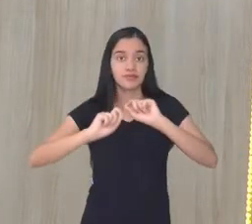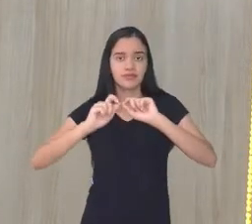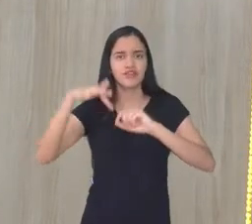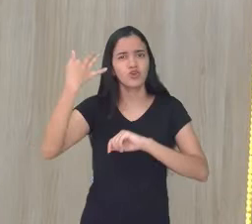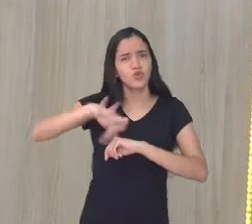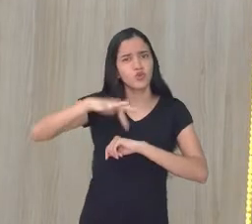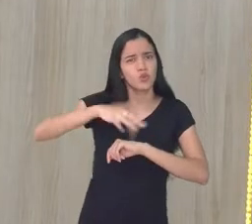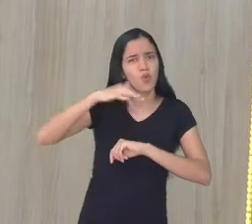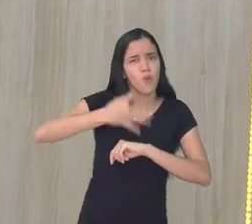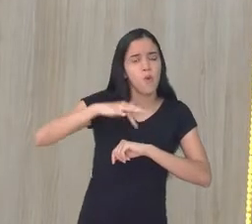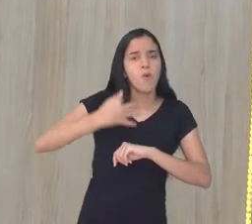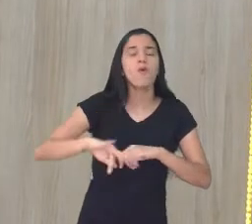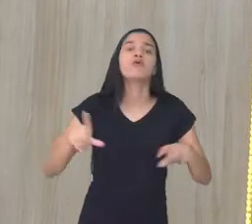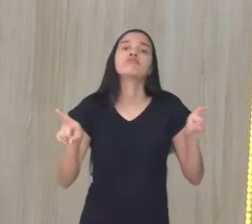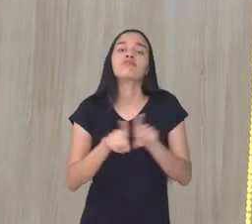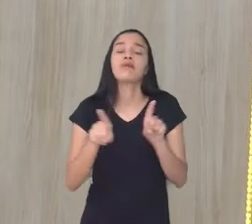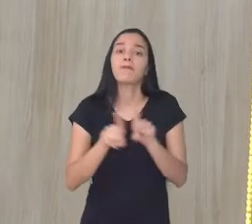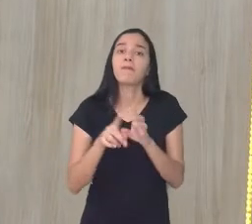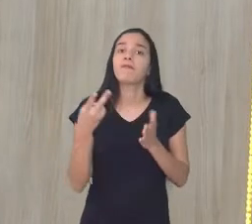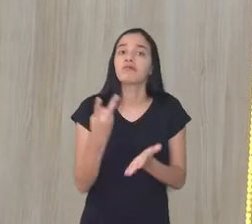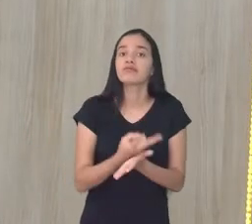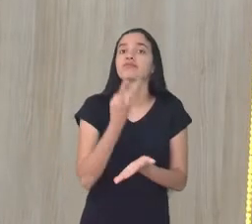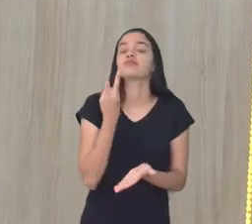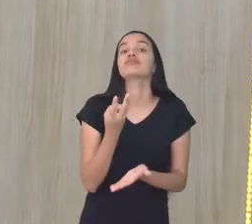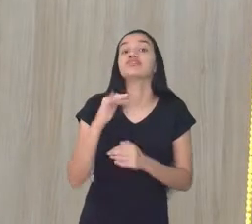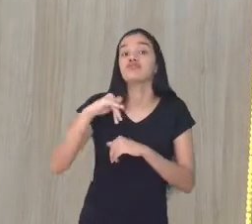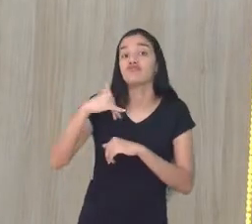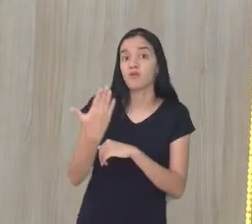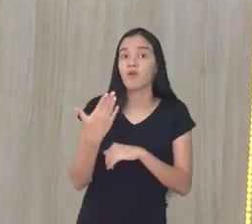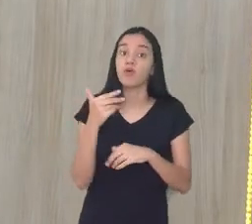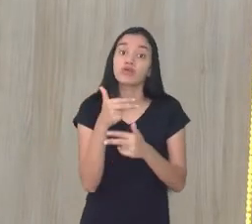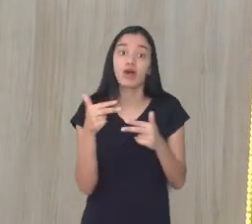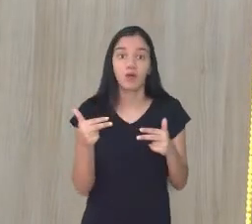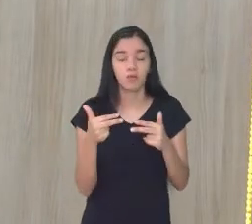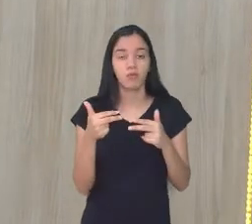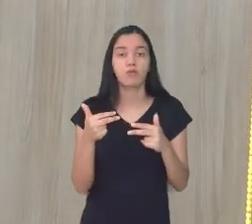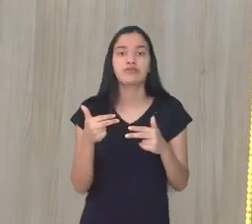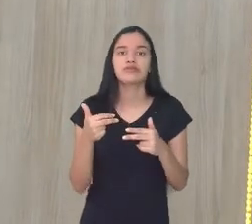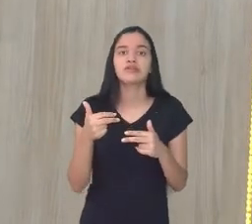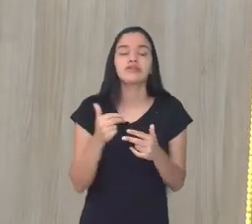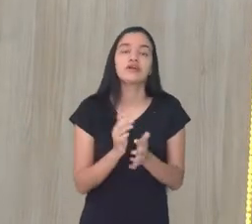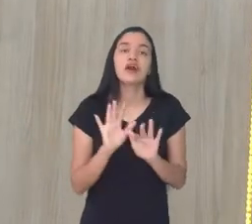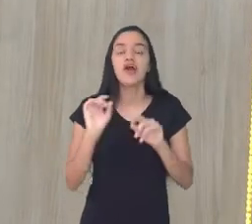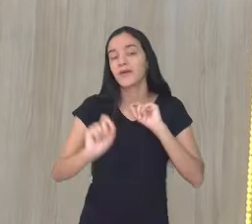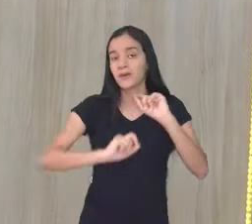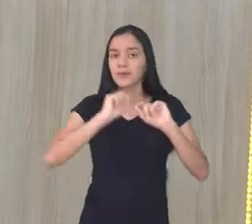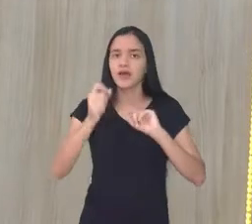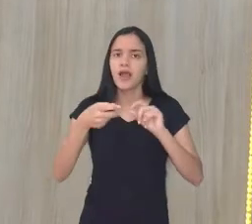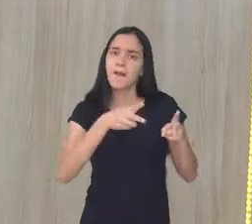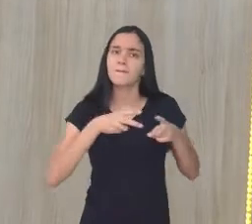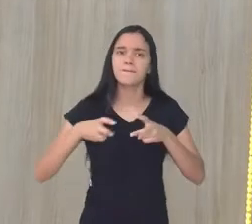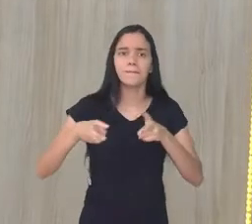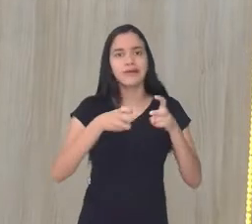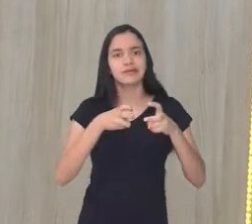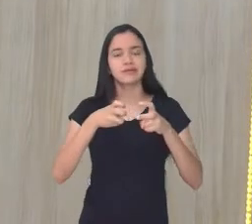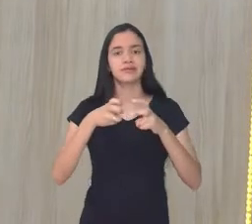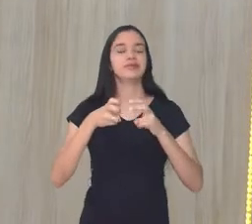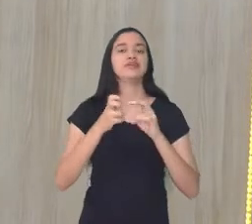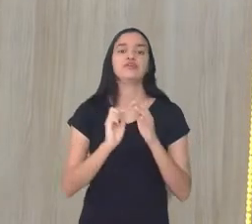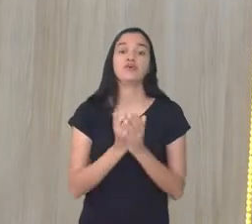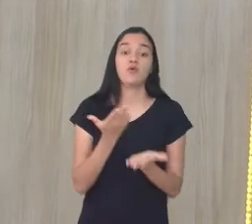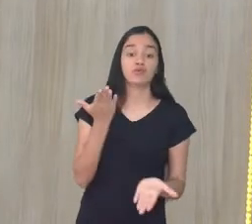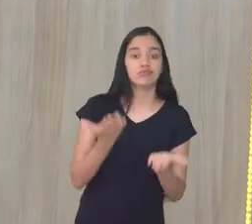dor, que também pode acontecer na parte externa. Outra coisa dessas outras sensibilidades é a percepção intensa, a questão aí